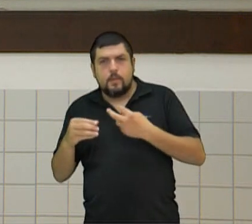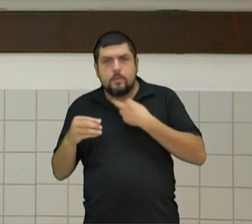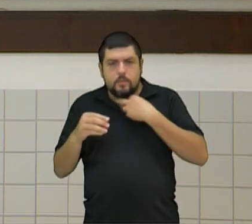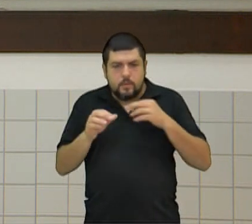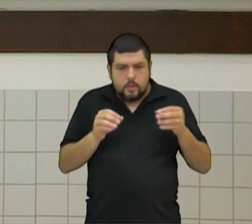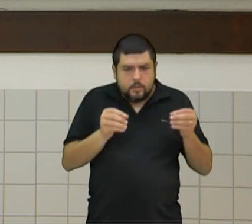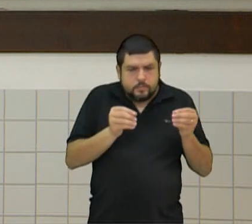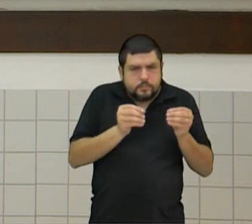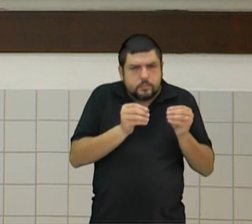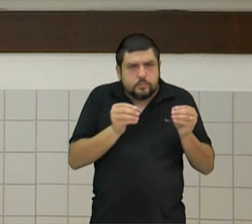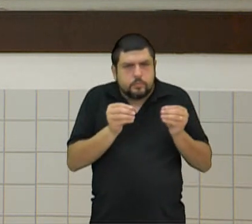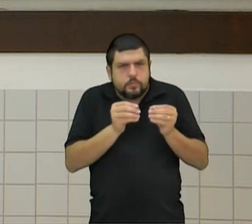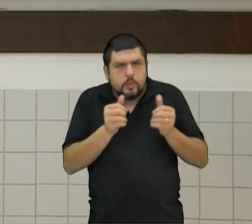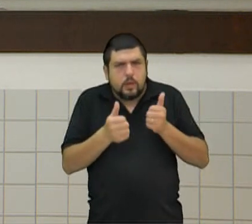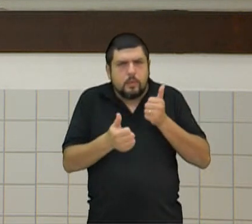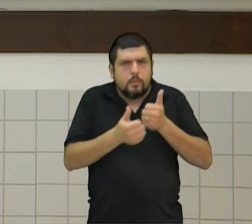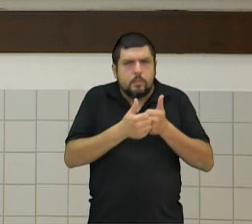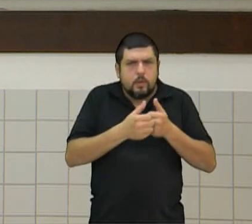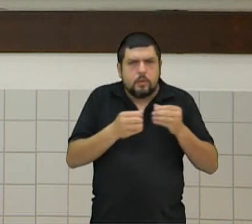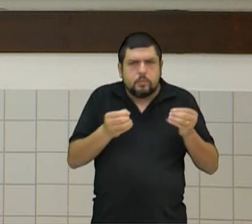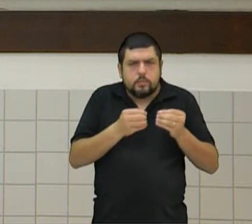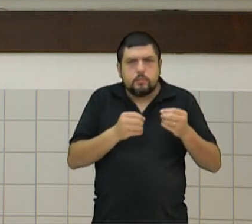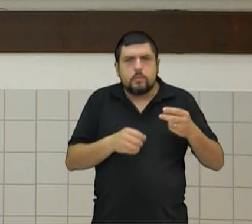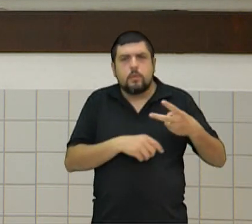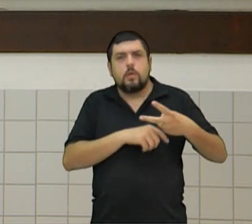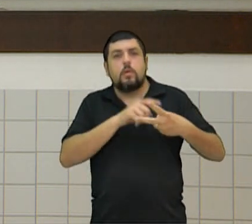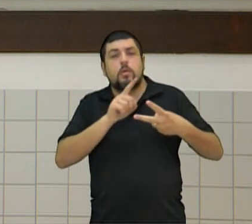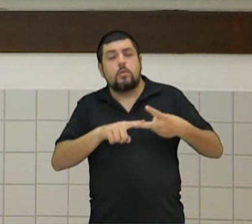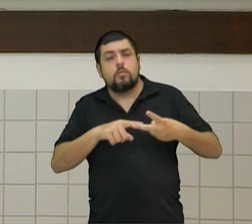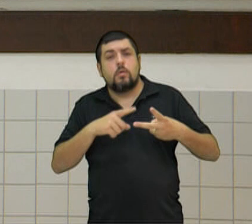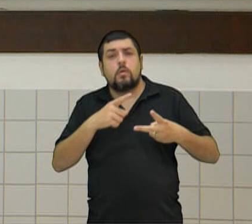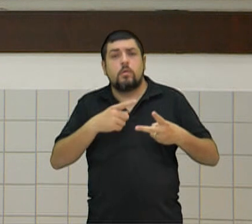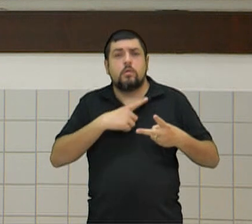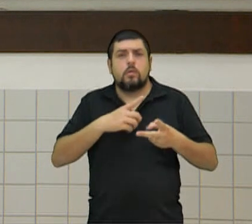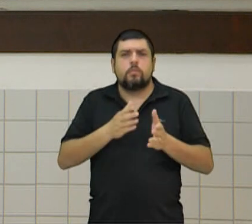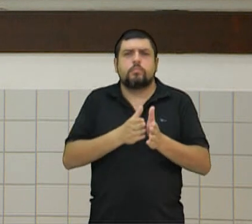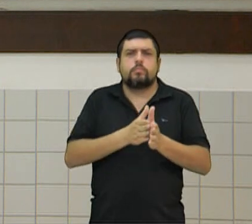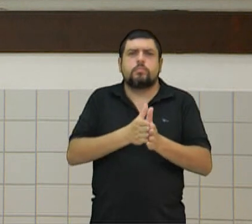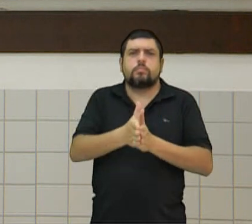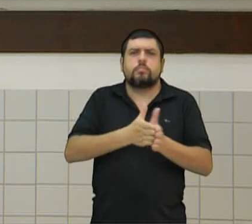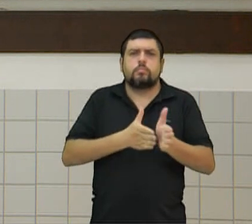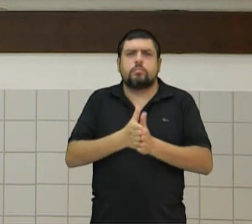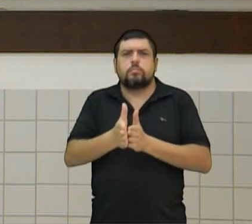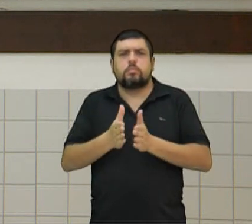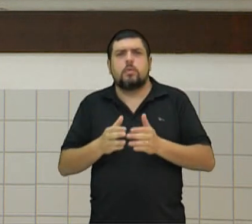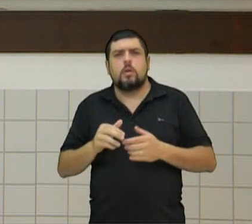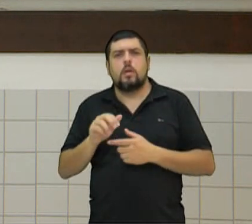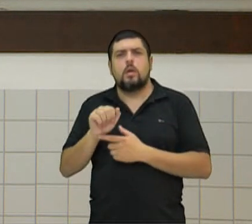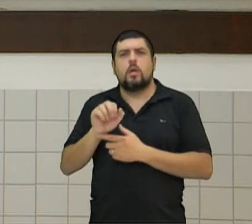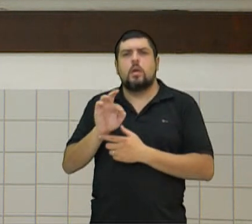a outra, né? Existe a questão de atrito, certo? Essas minhas polias aqui são das mais...